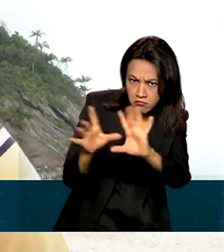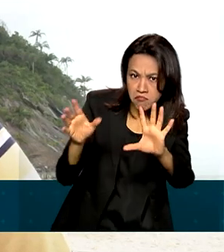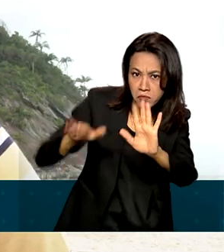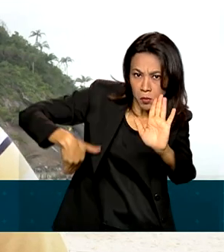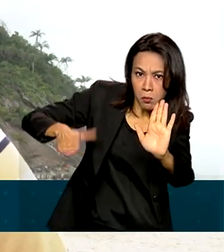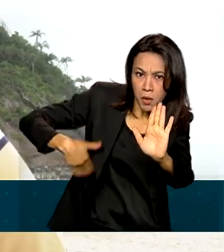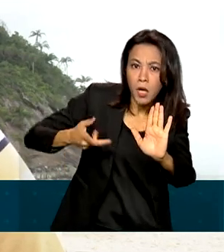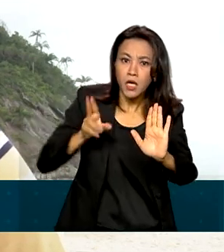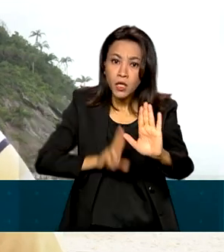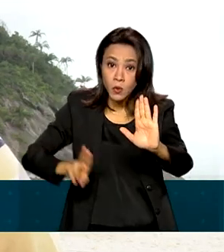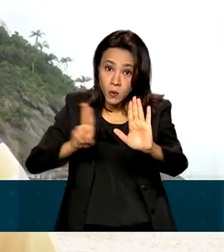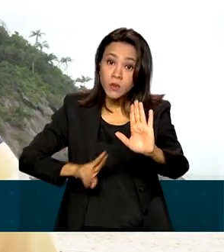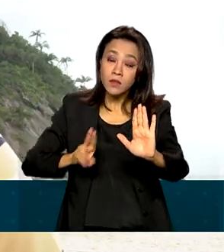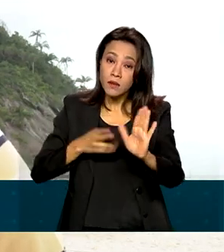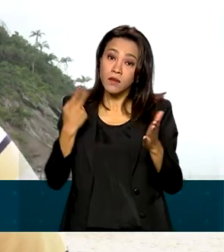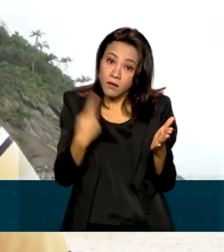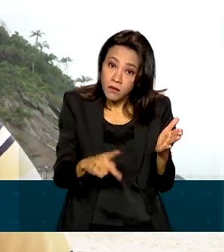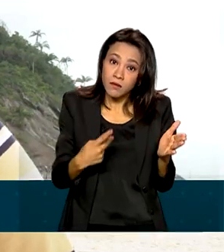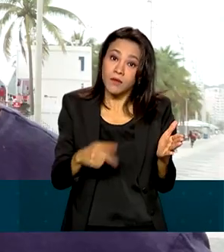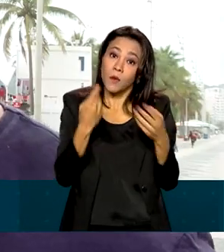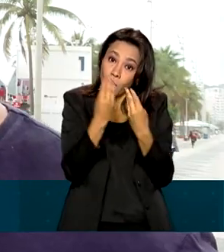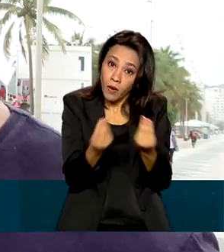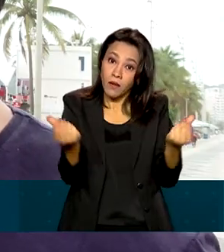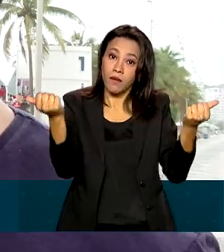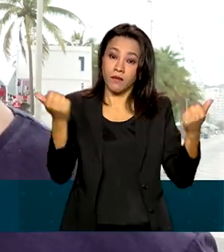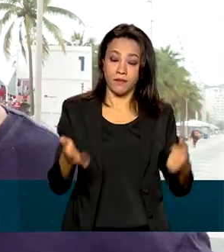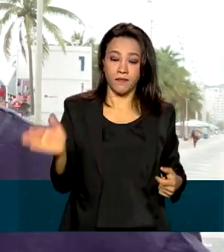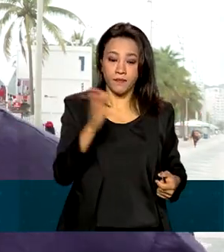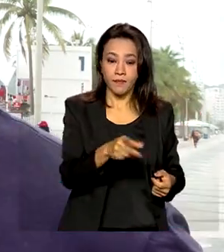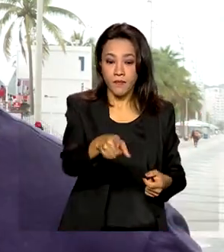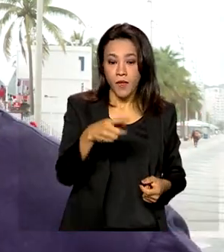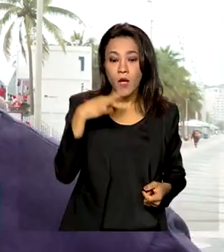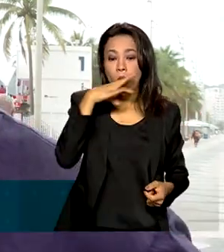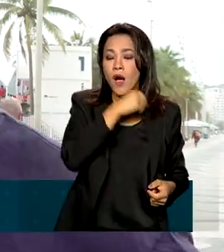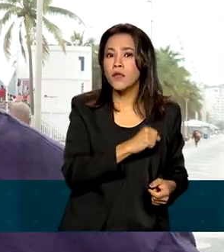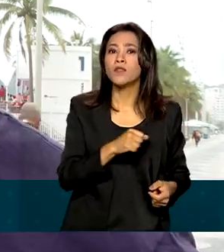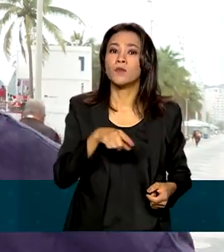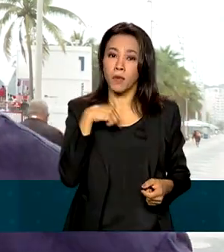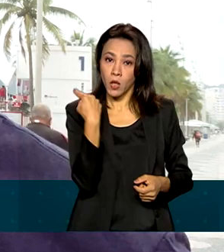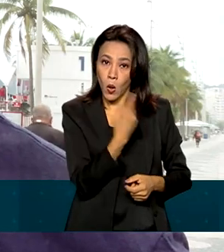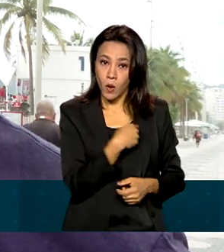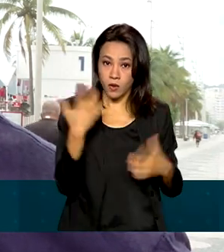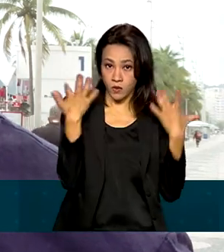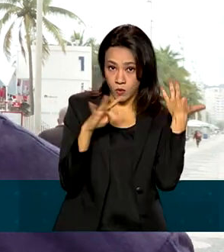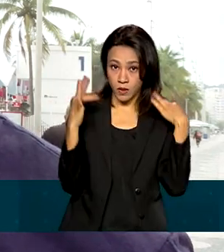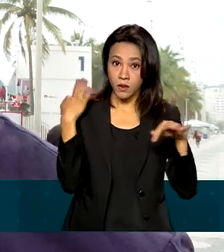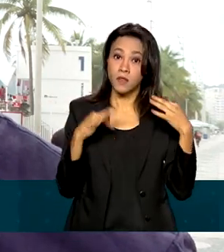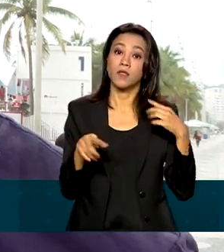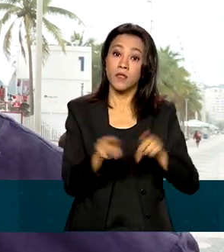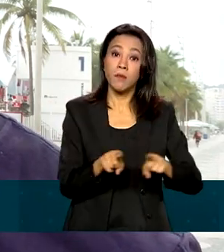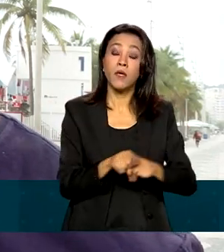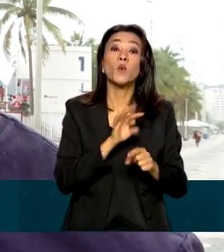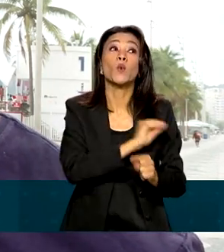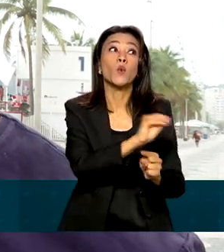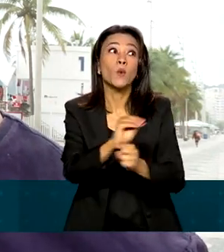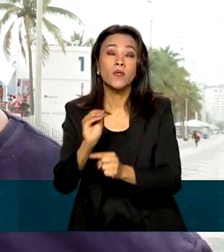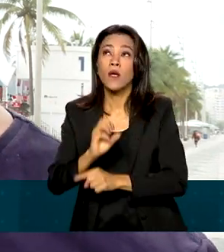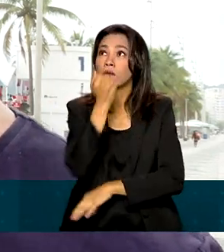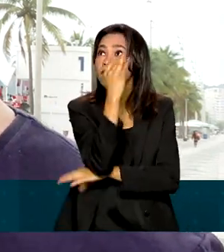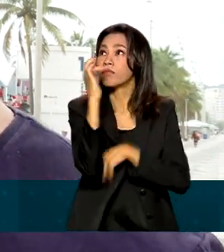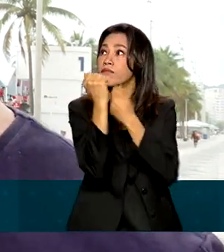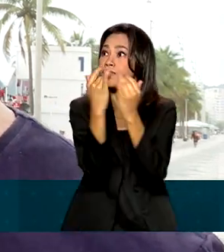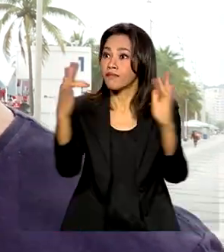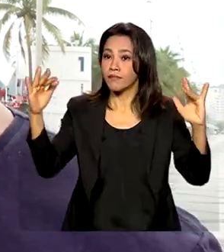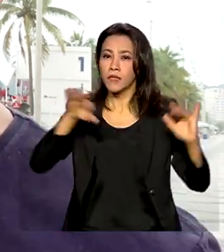usufruindo das nossas praias com qualidade e eu acho que não só para a gente como turistas como por meio ambiente geral para os animais